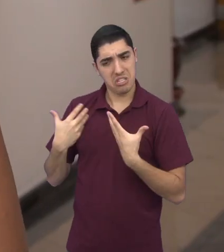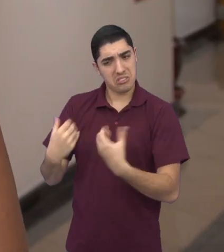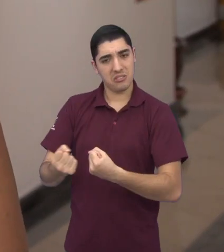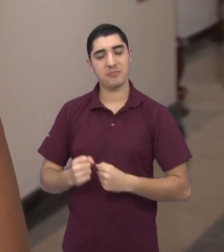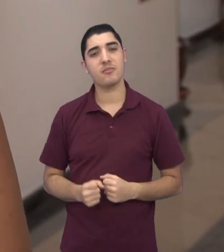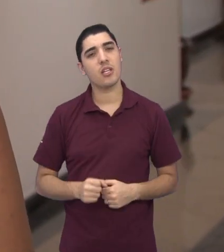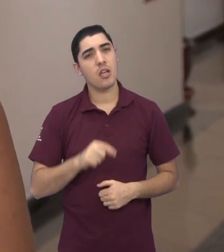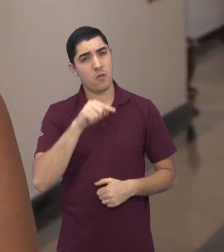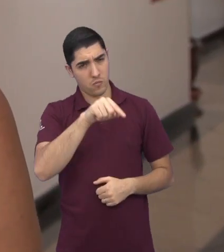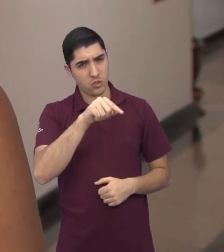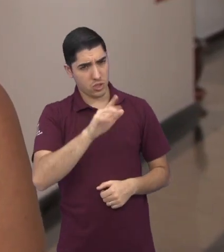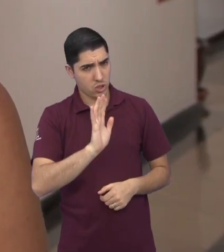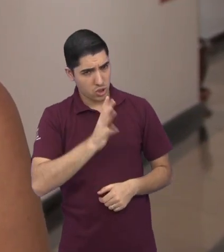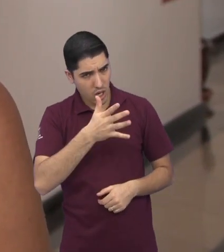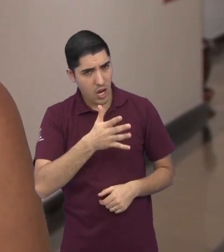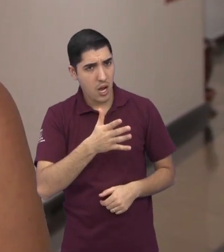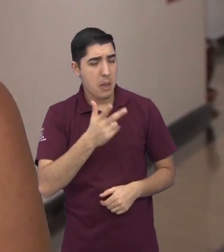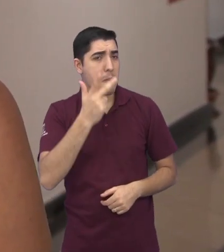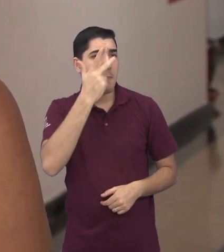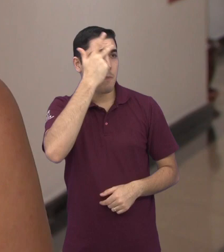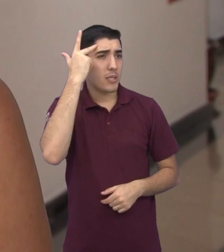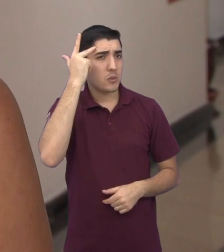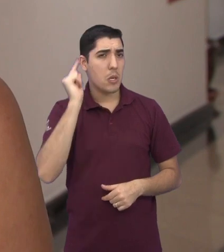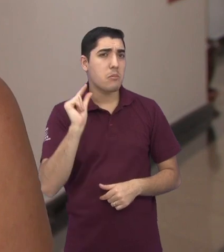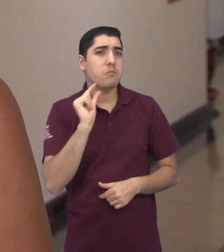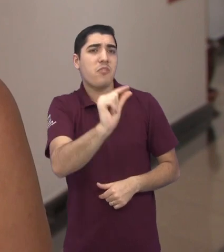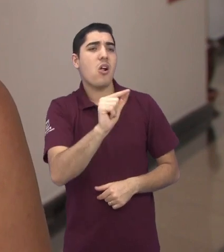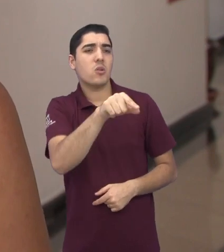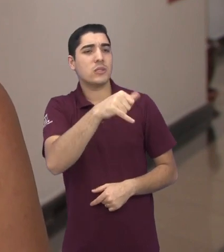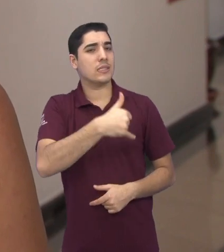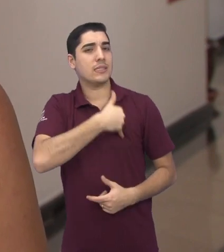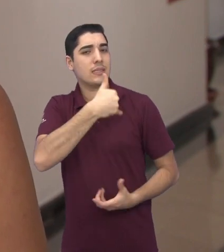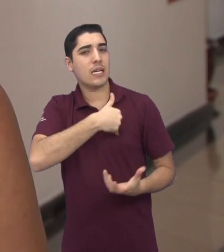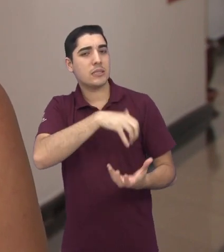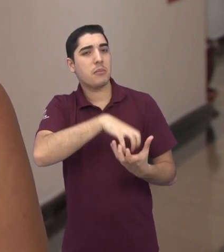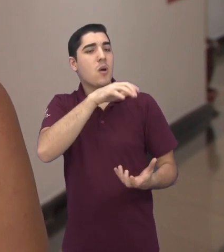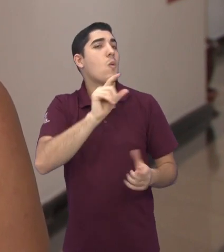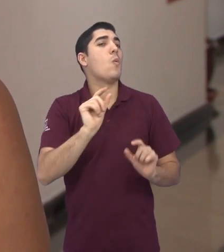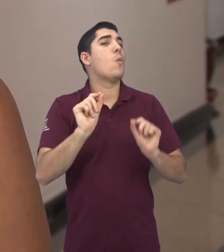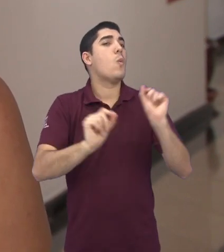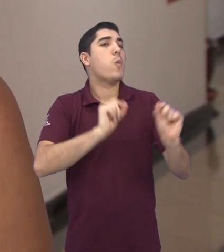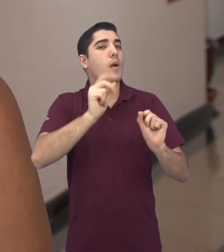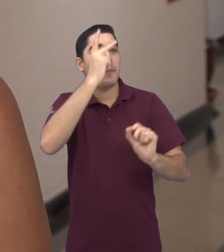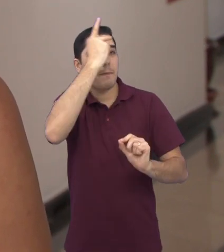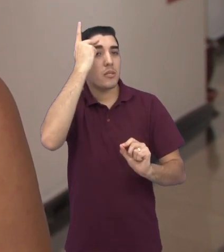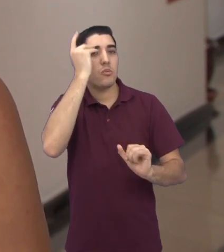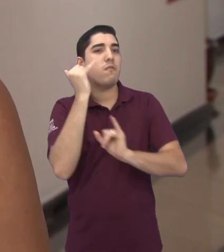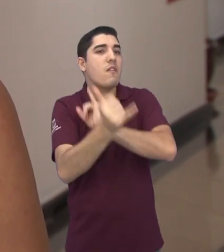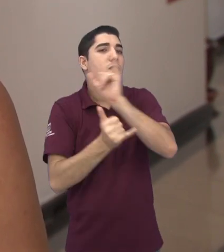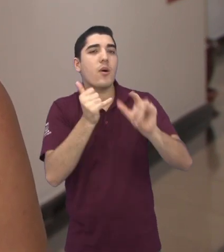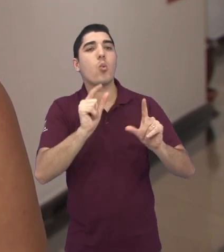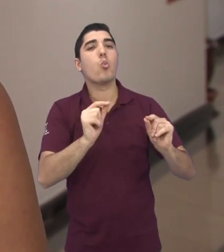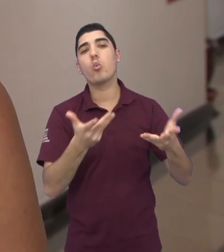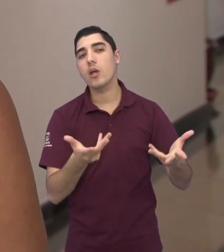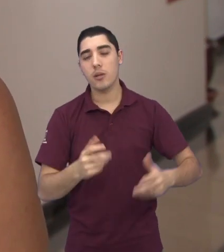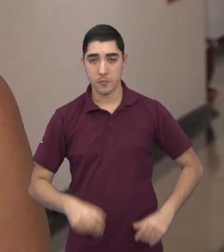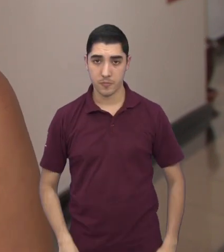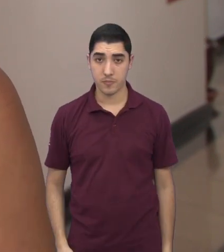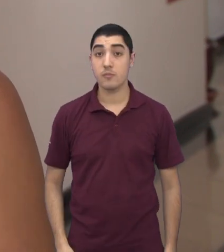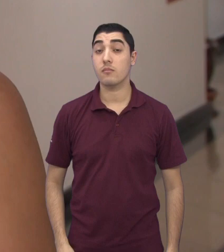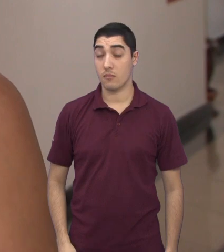você já sofreu, o que você já ouviu relacionado à idade, né? Quais foram as principais falas que você já